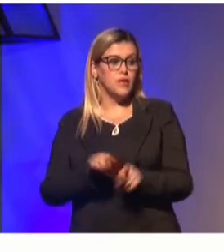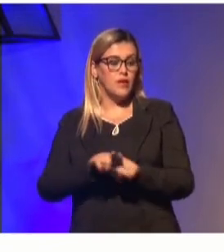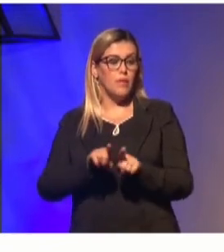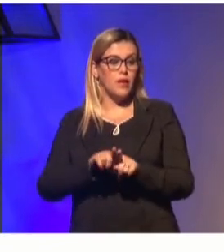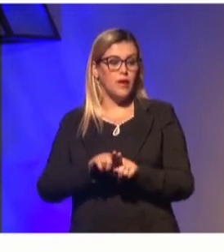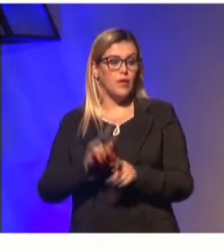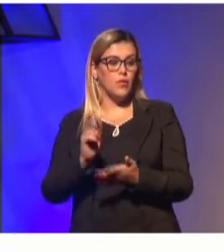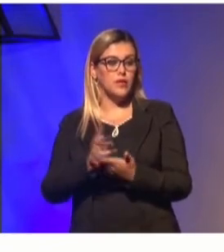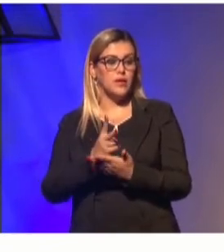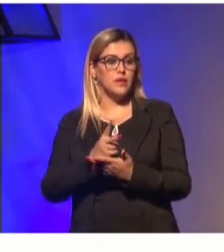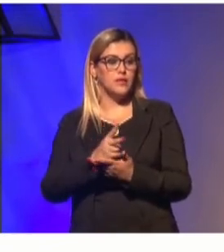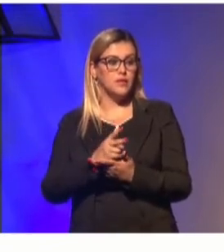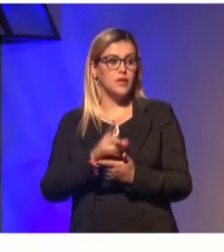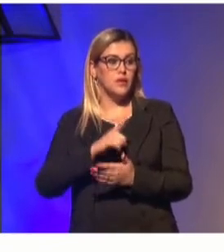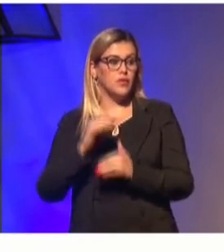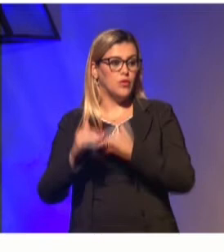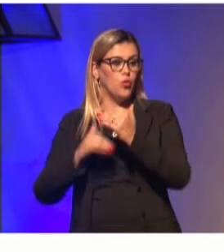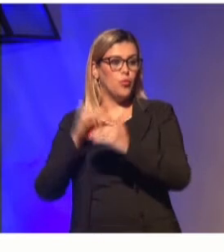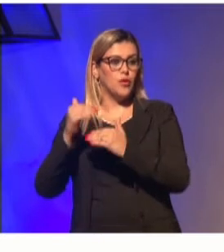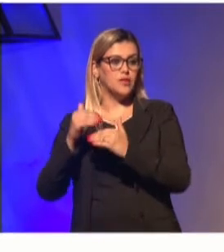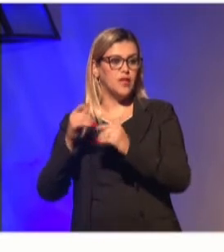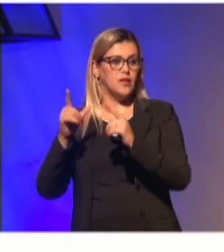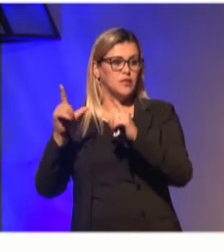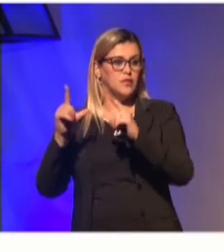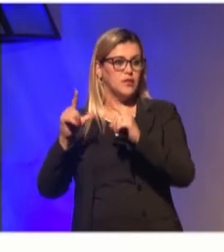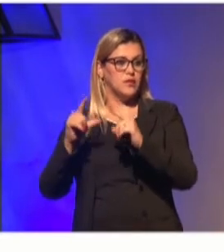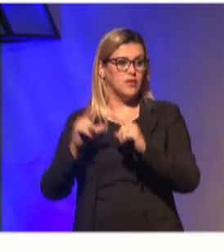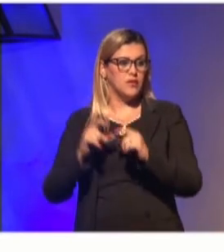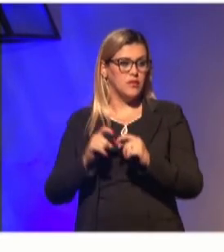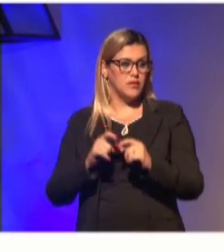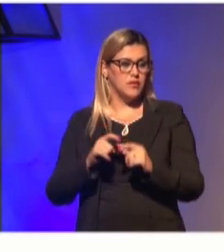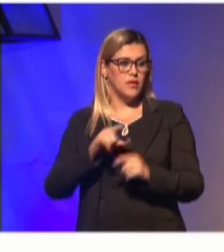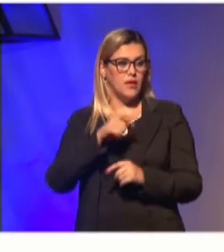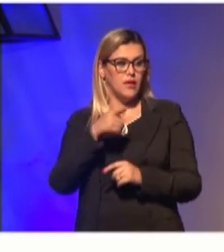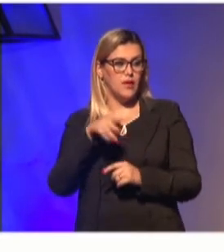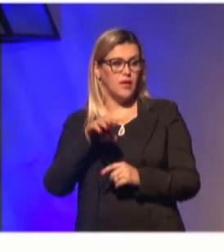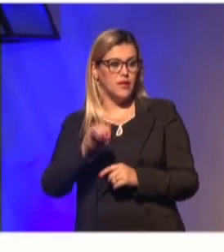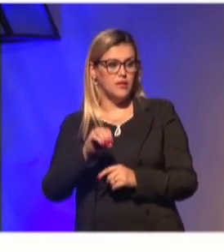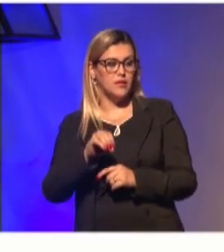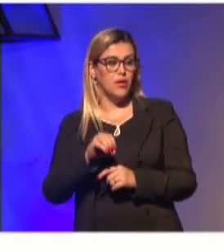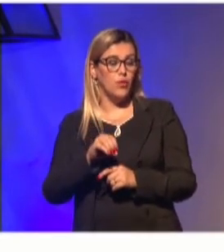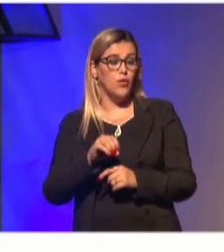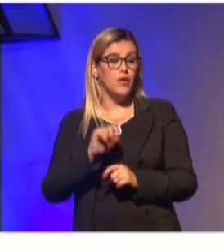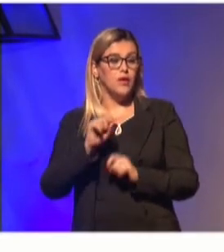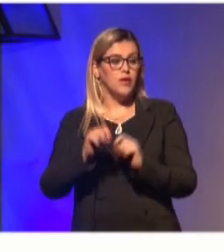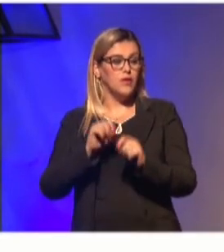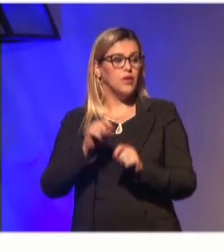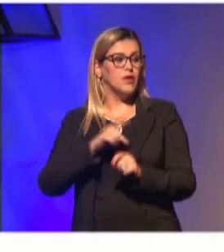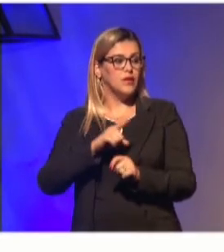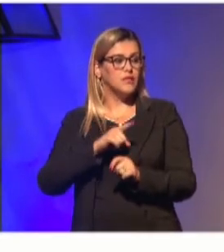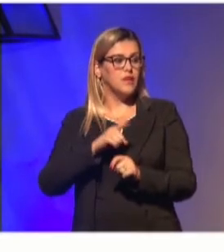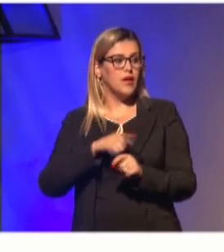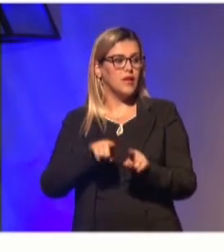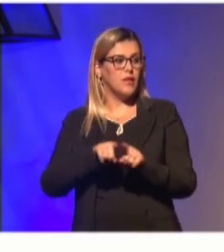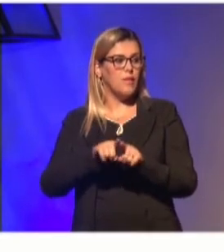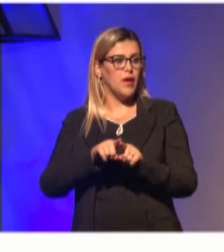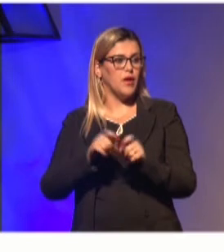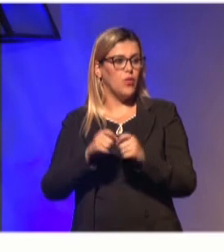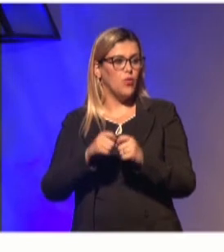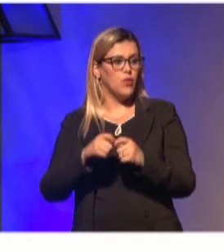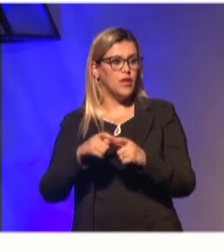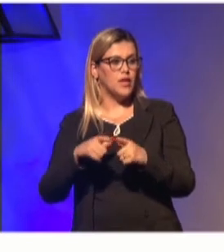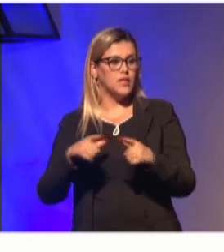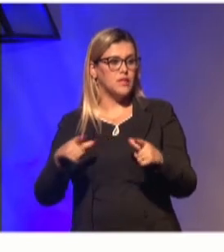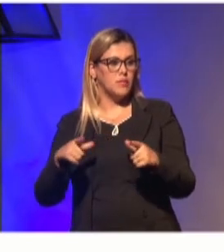que eu tenha um processo de degeneração no coto distal da lesão, chamada degeneração valeriana, e tenha o brotamento, o crescimento do meu